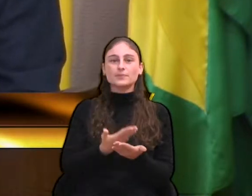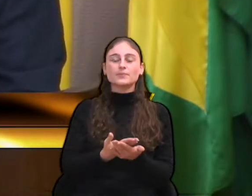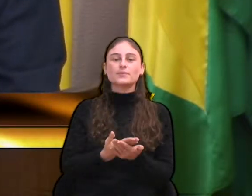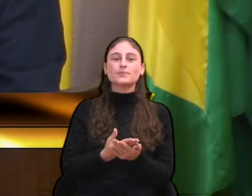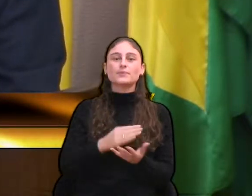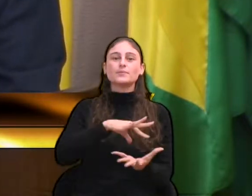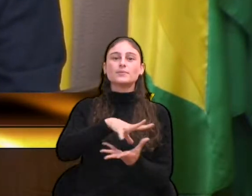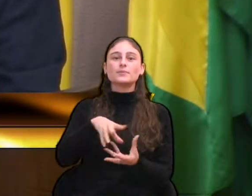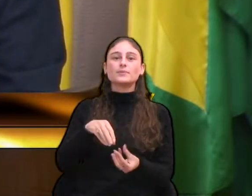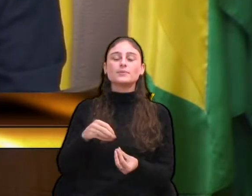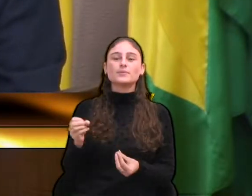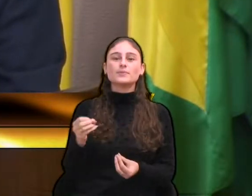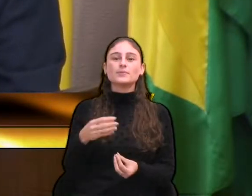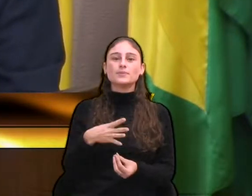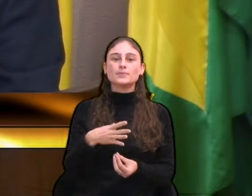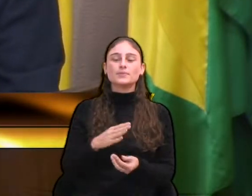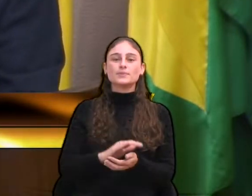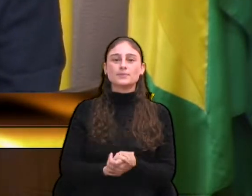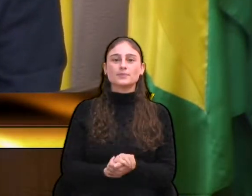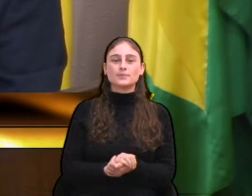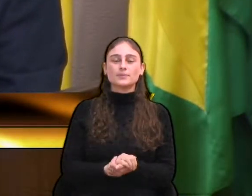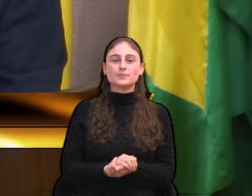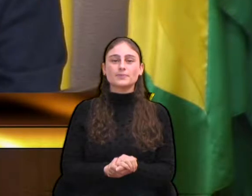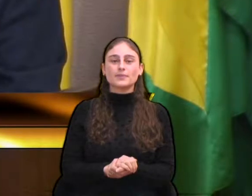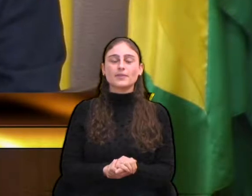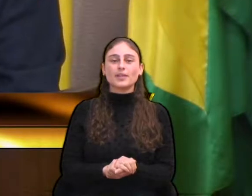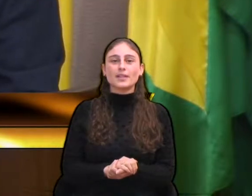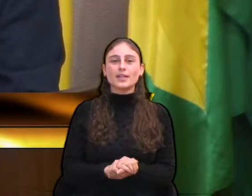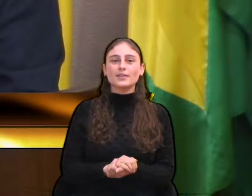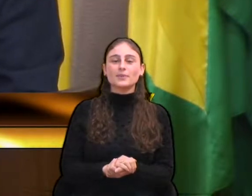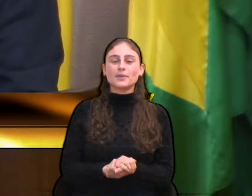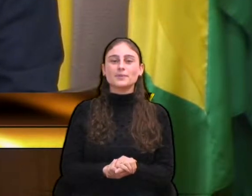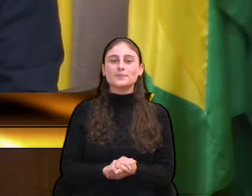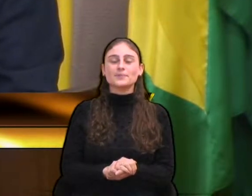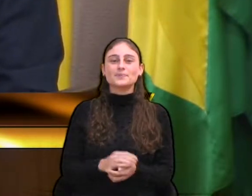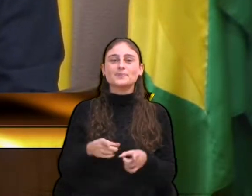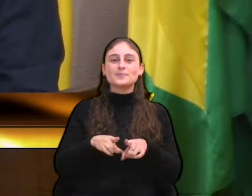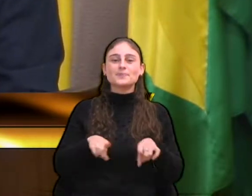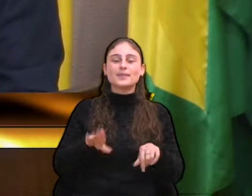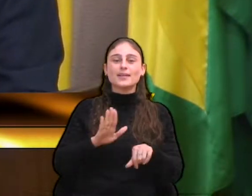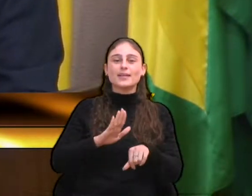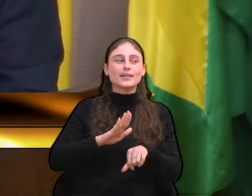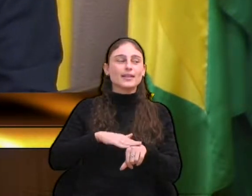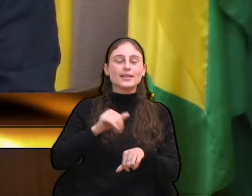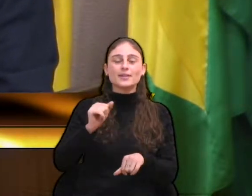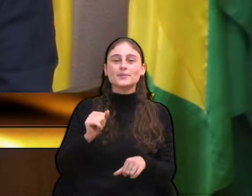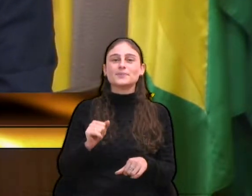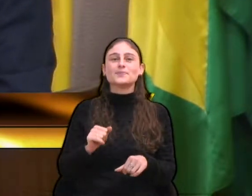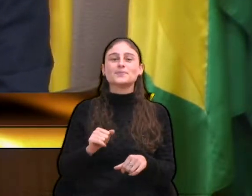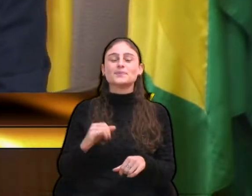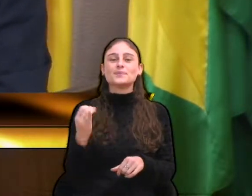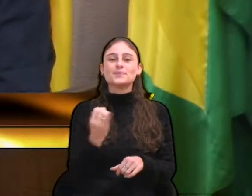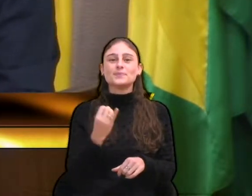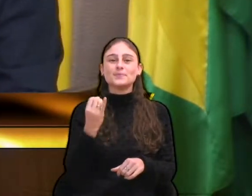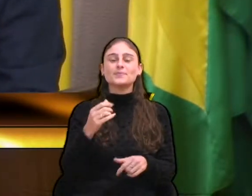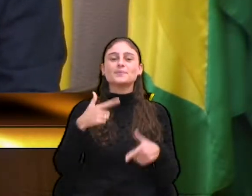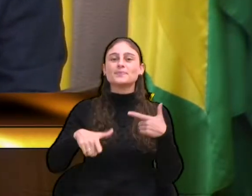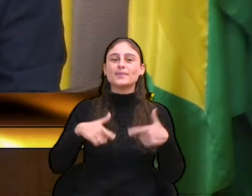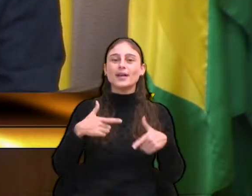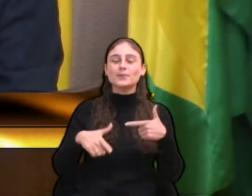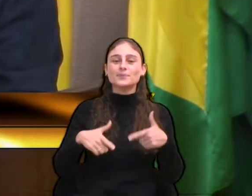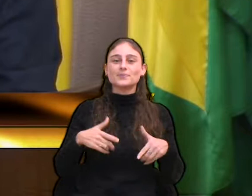no mundo novo La Cucanha. Mas, acima de tudo, com o trabalho para transformar